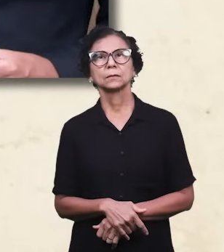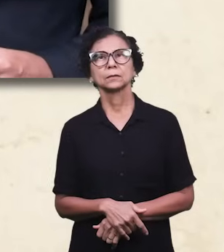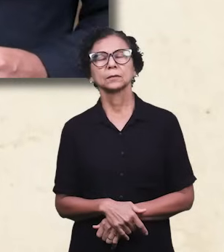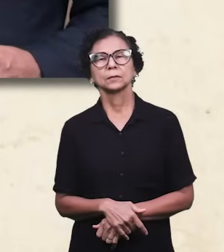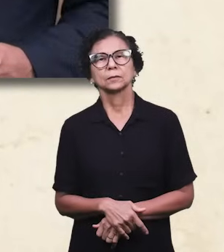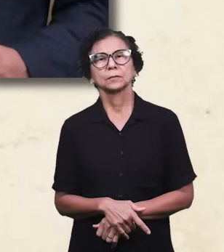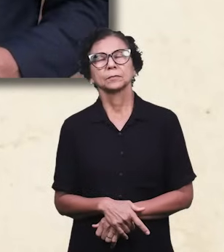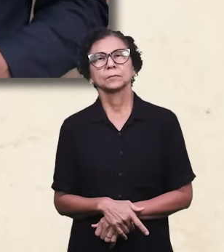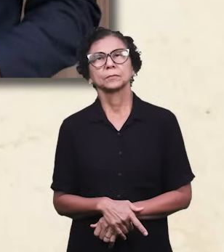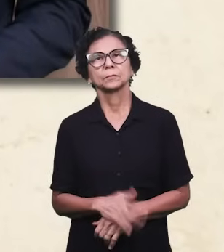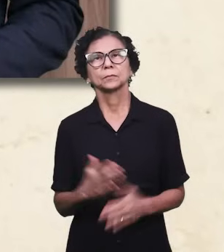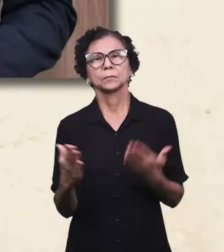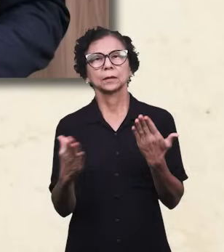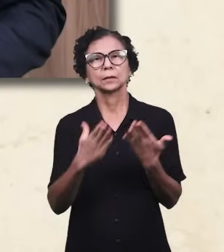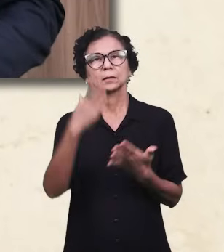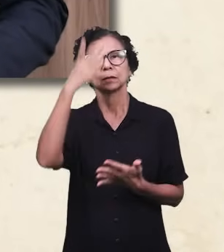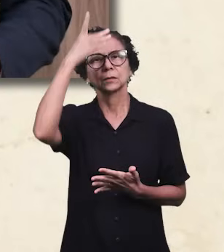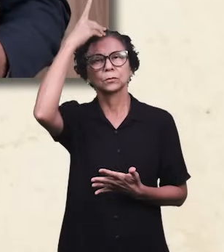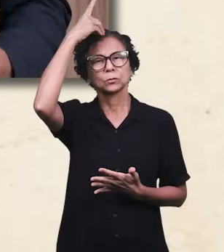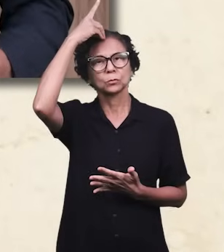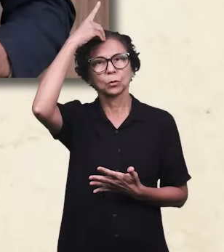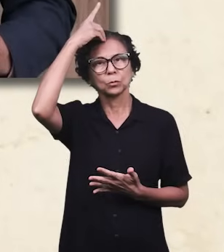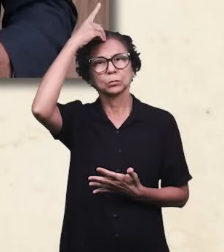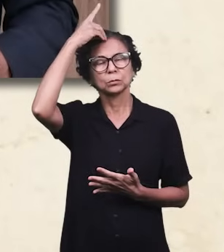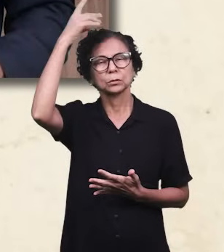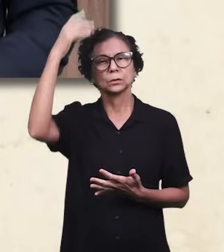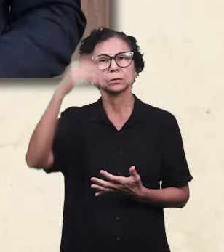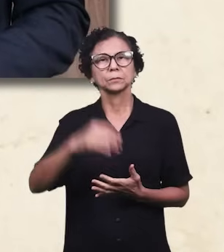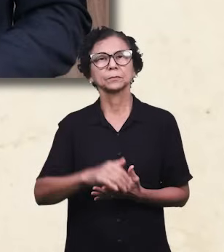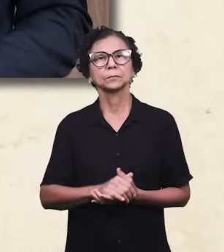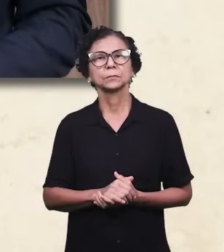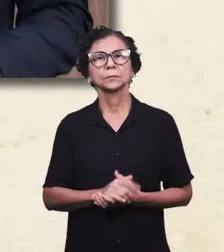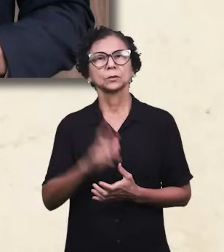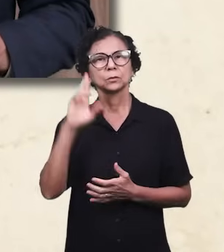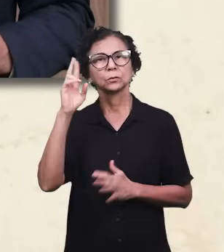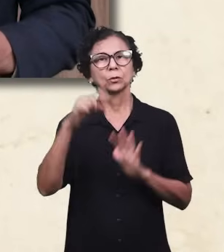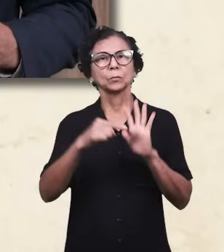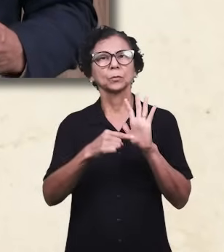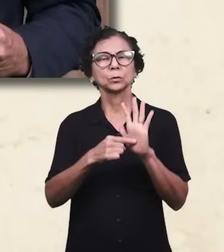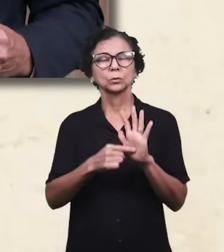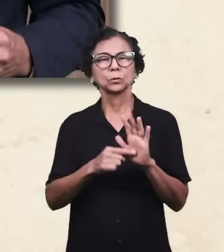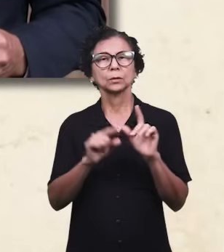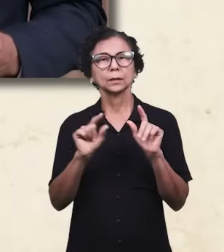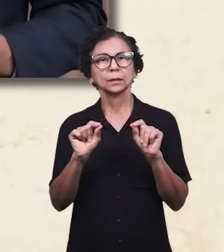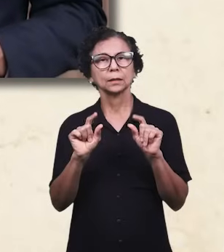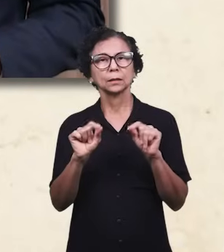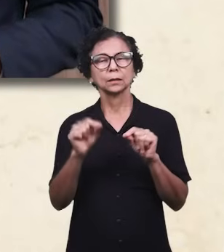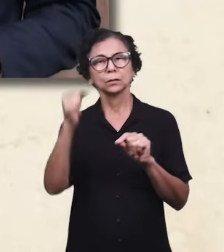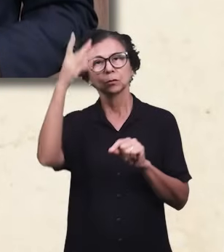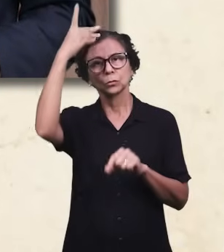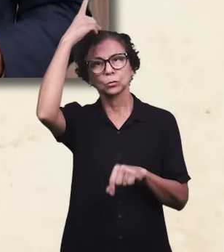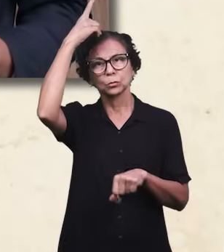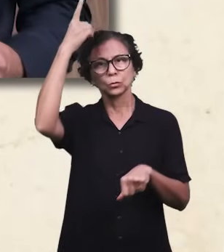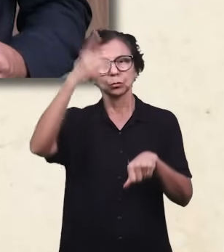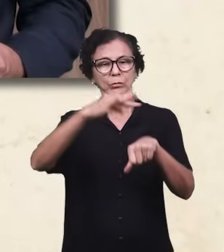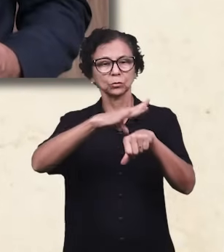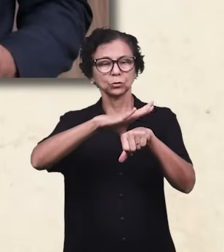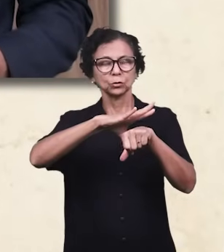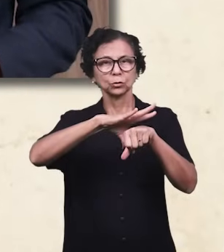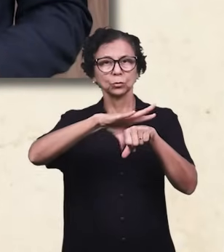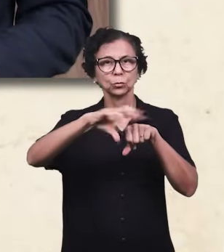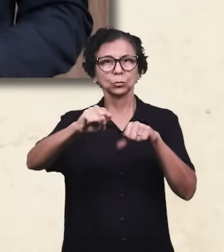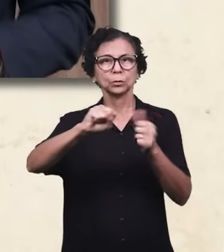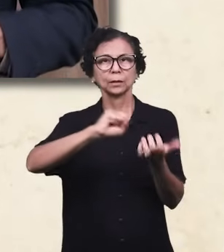dons espirituais que o Senhor concedeu à igreja. Um deles é o dons de curar, que está inclusive no